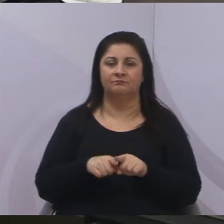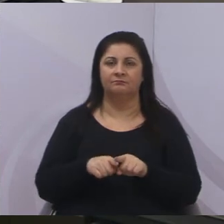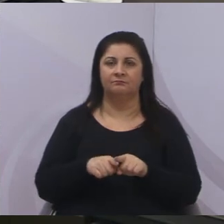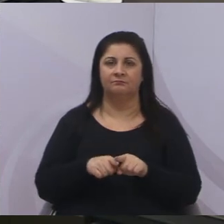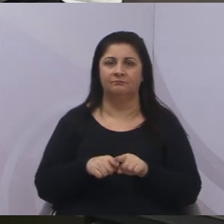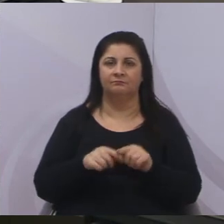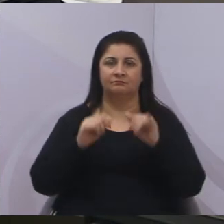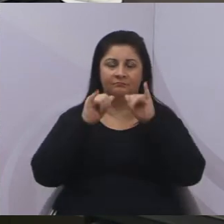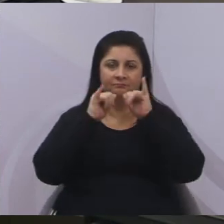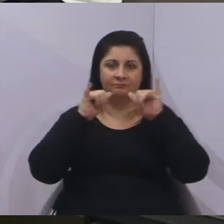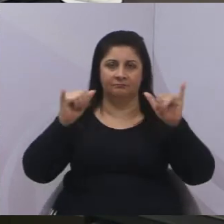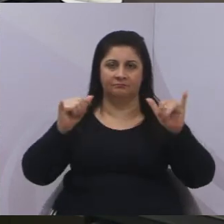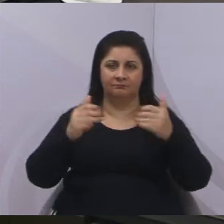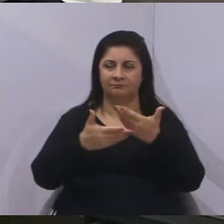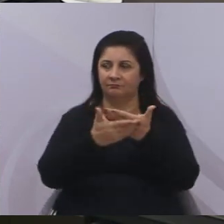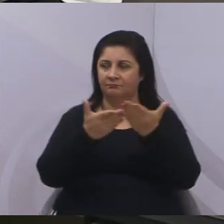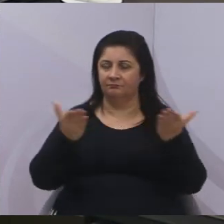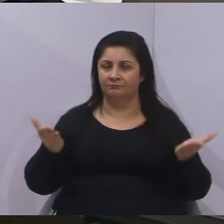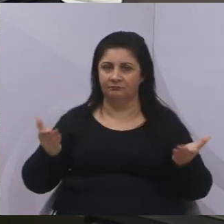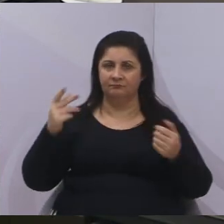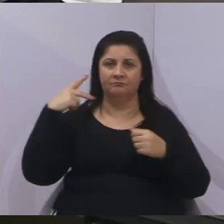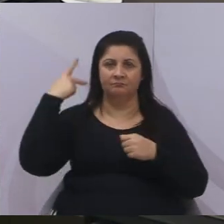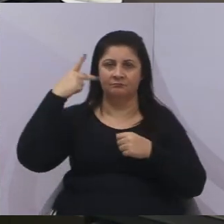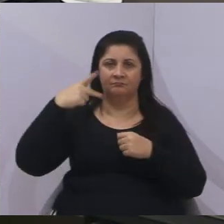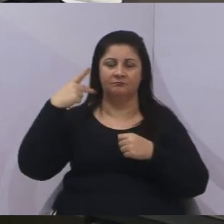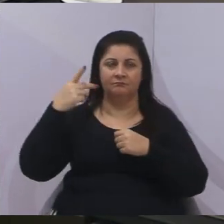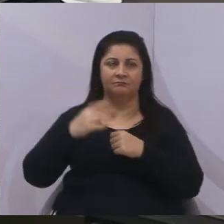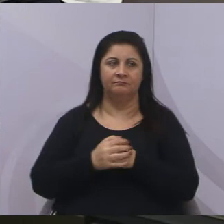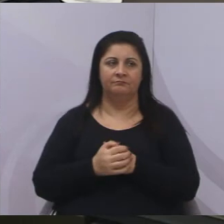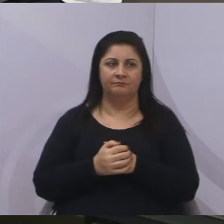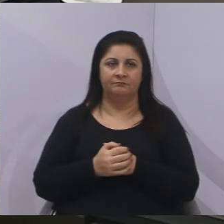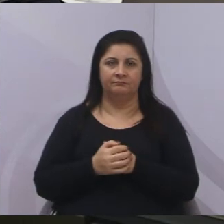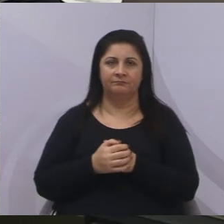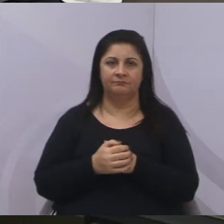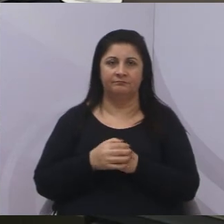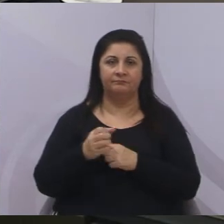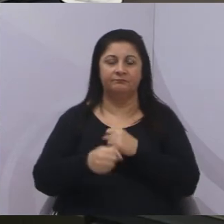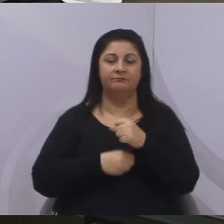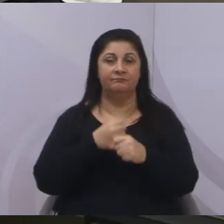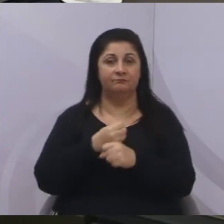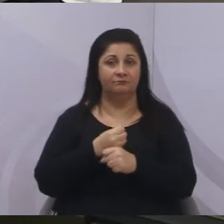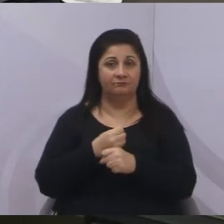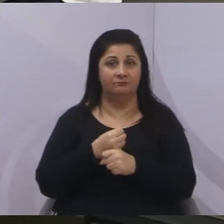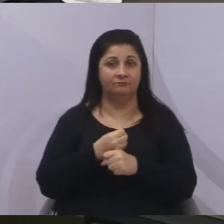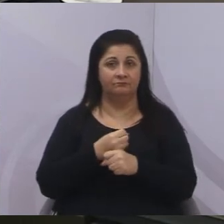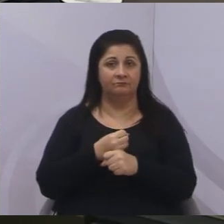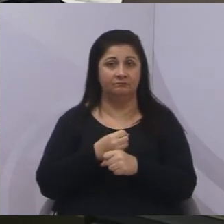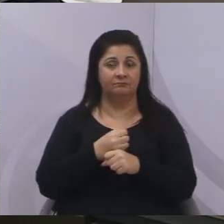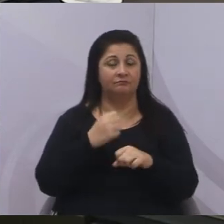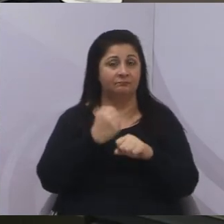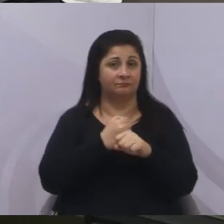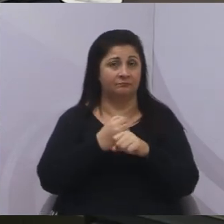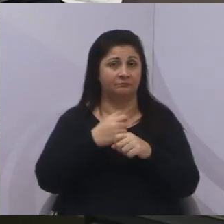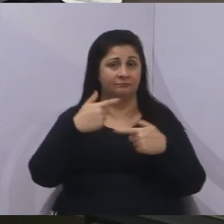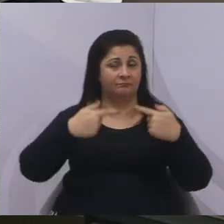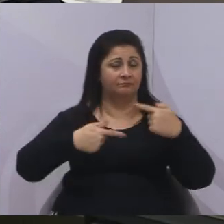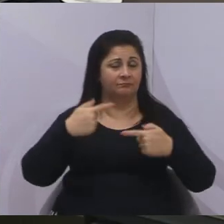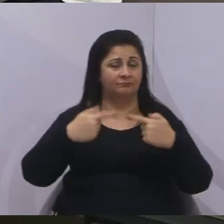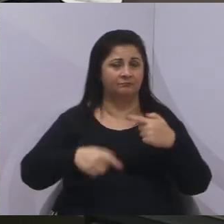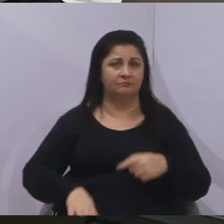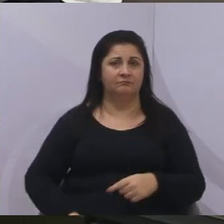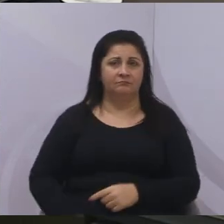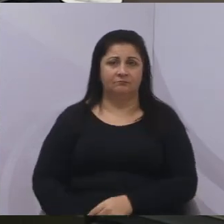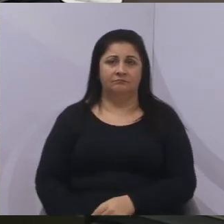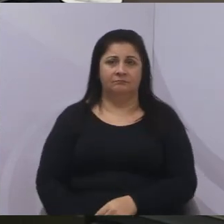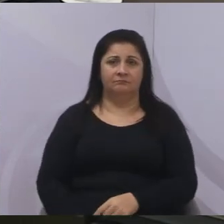os vereadores que o ano de 2022 é um ano político. Nós estamos numa casa política e que nós